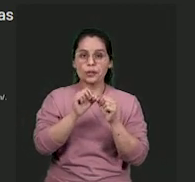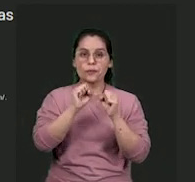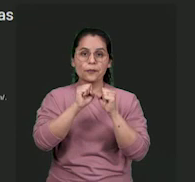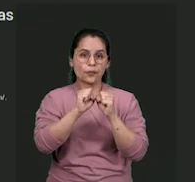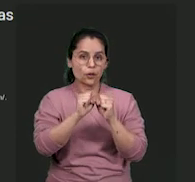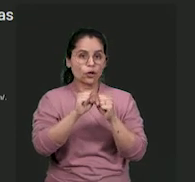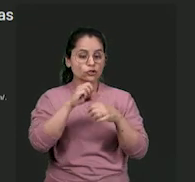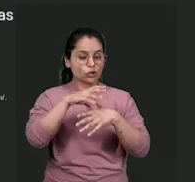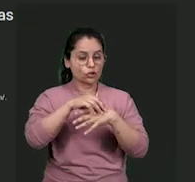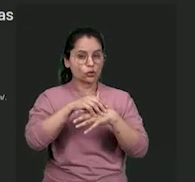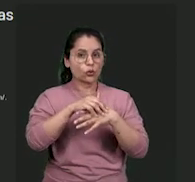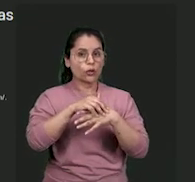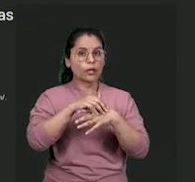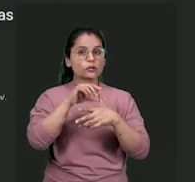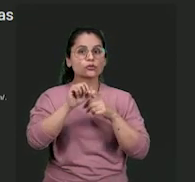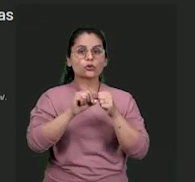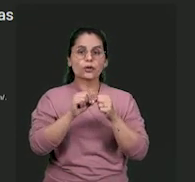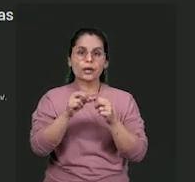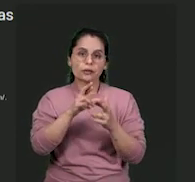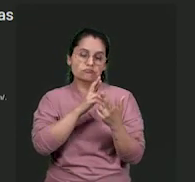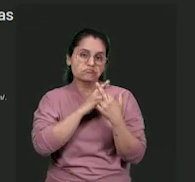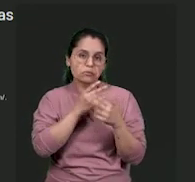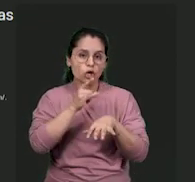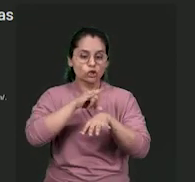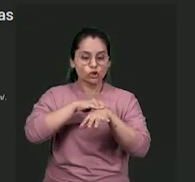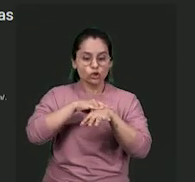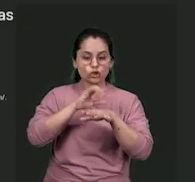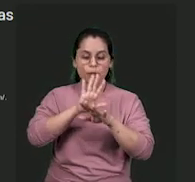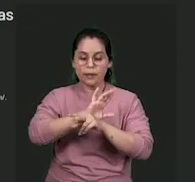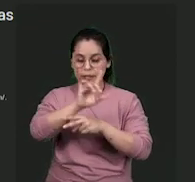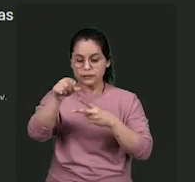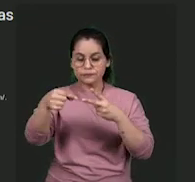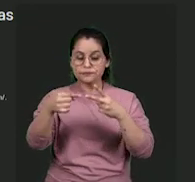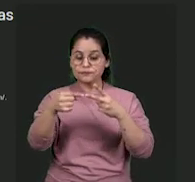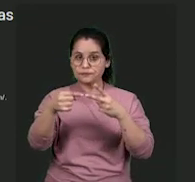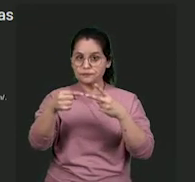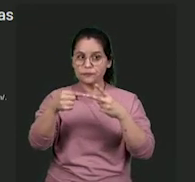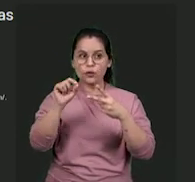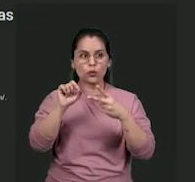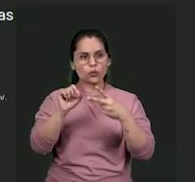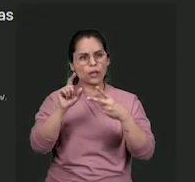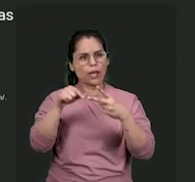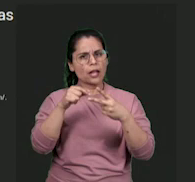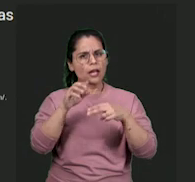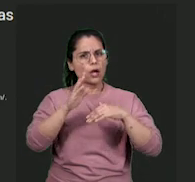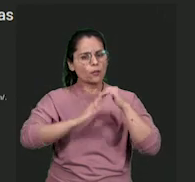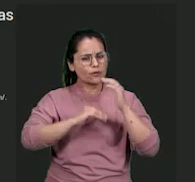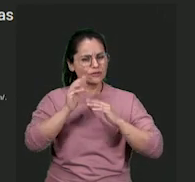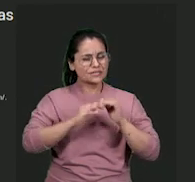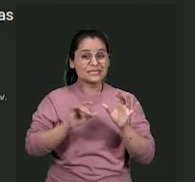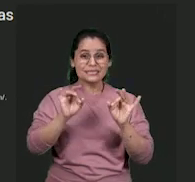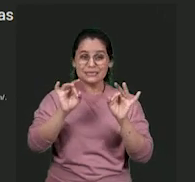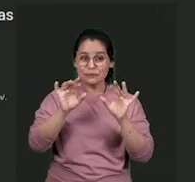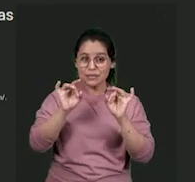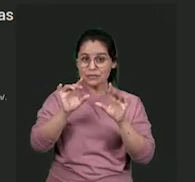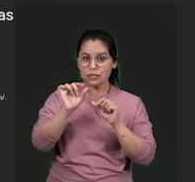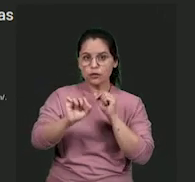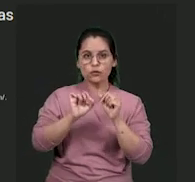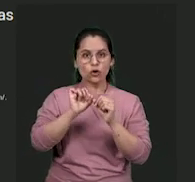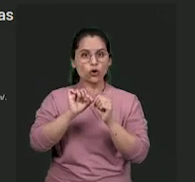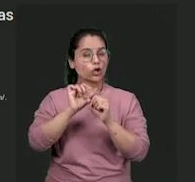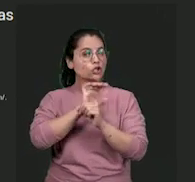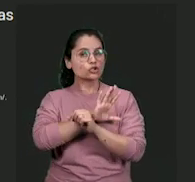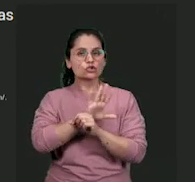as doenças do trato urinário. Já o médico andrologista é o profissional especializado em cuidar do